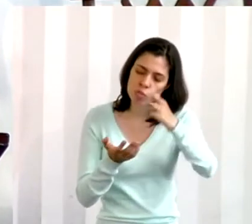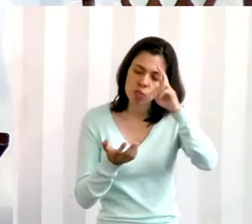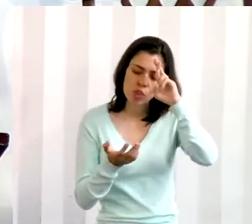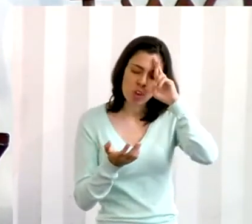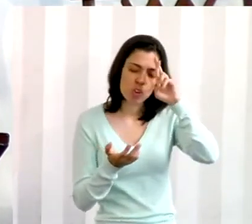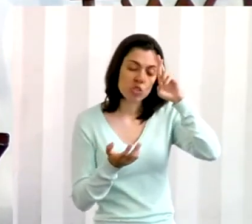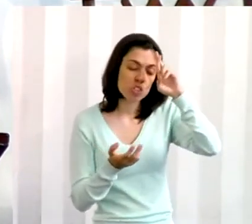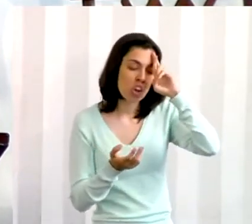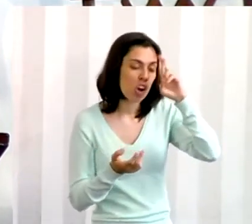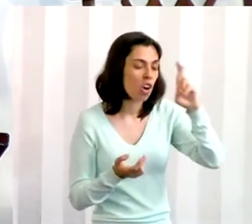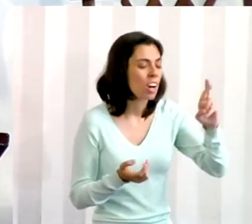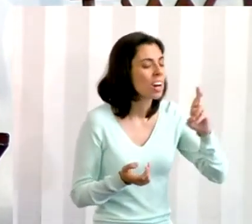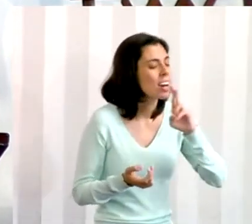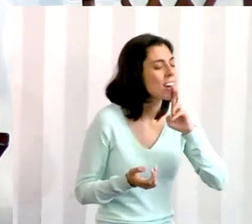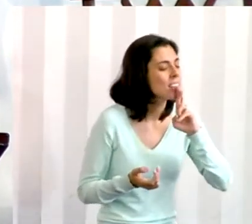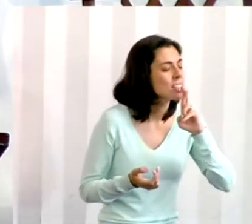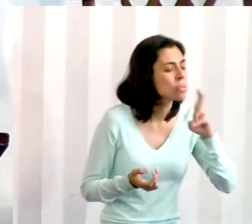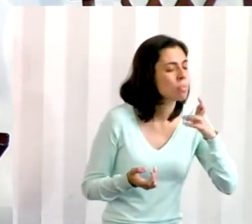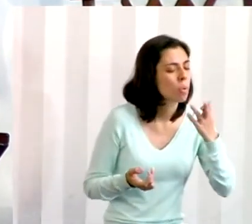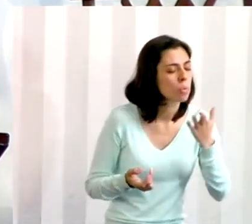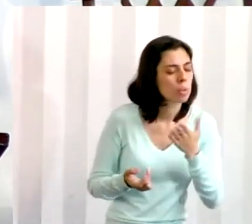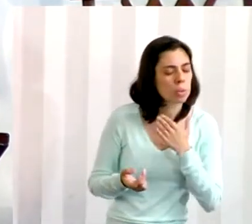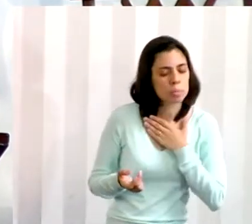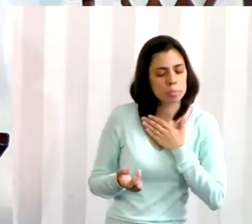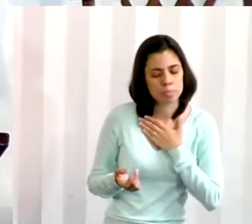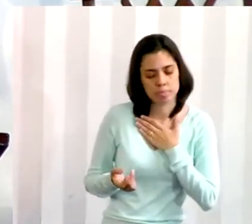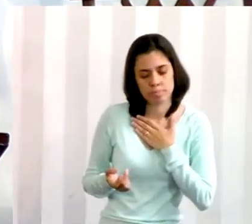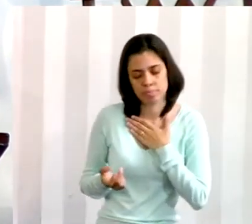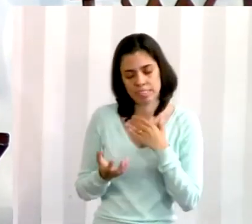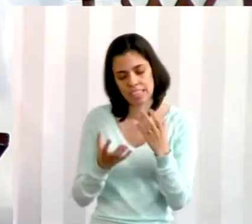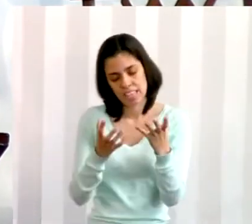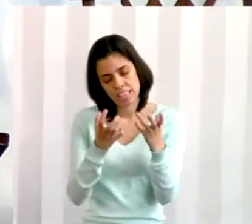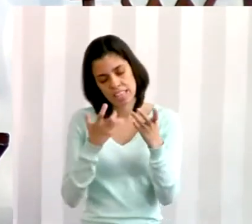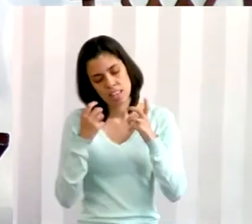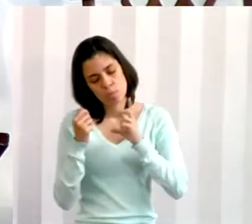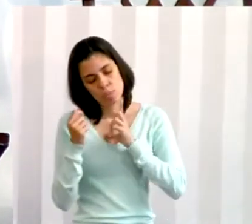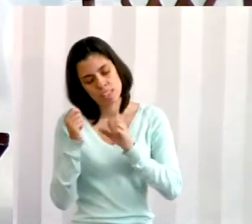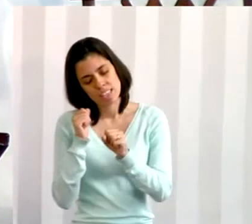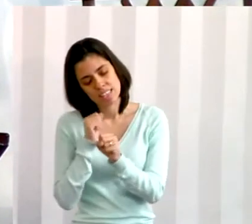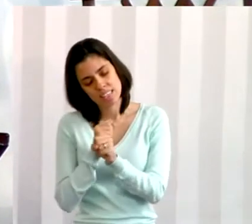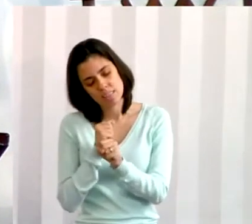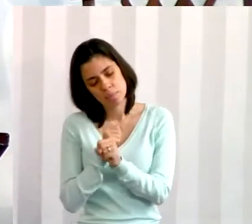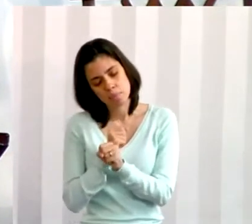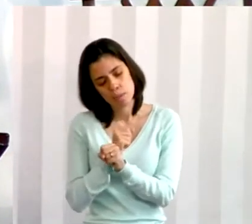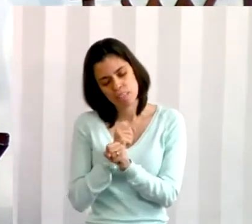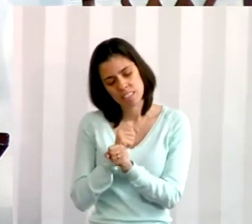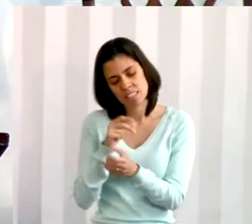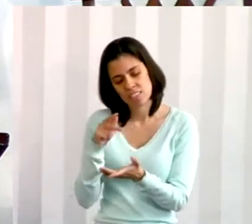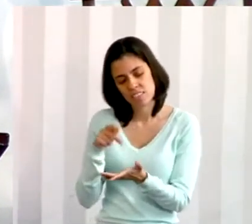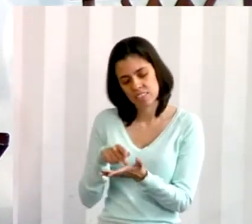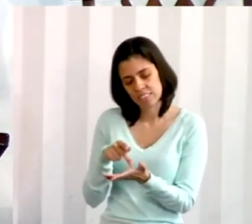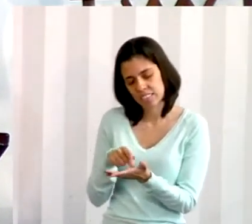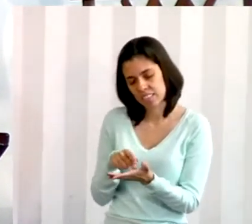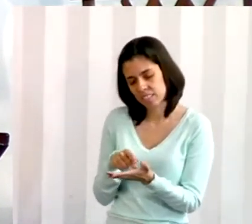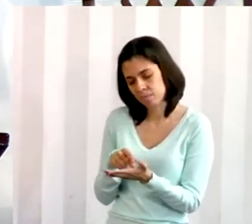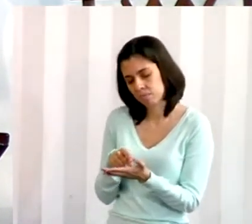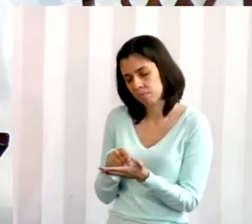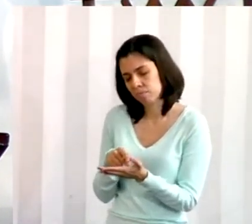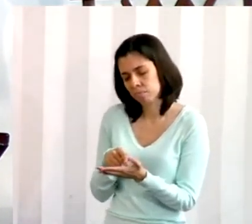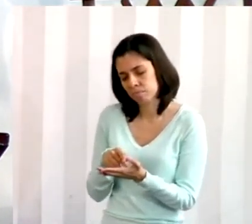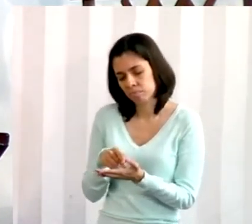verdadeira, como remédio para a ansiedade, porque está pautada na certeza do Teu poder,